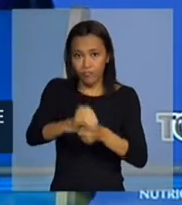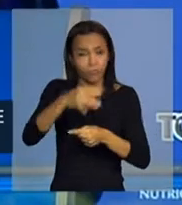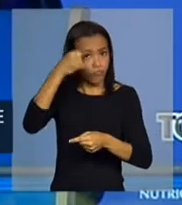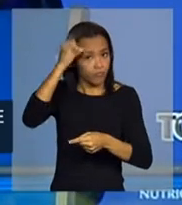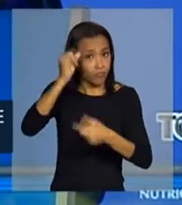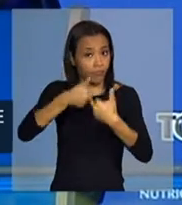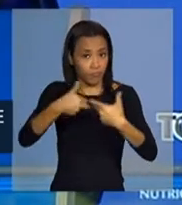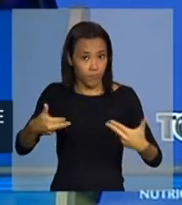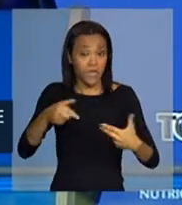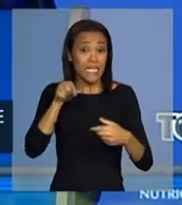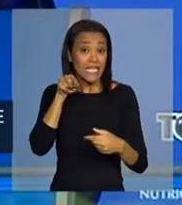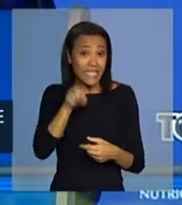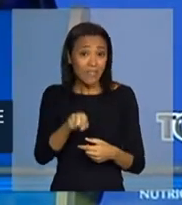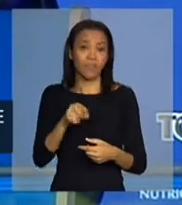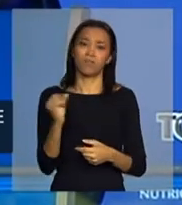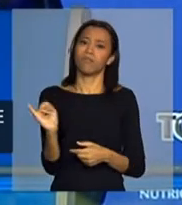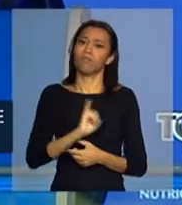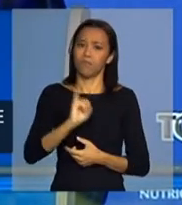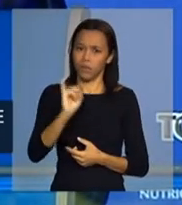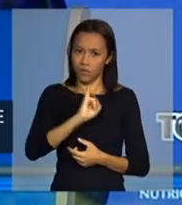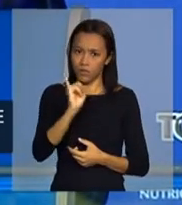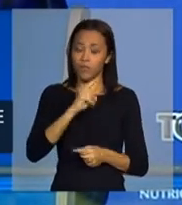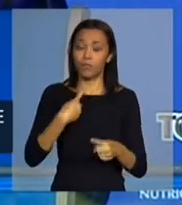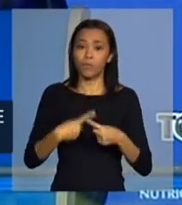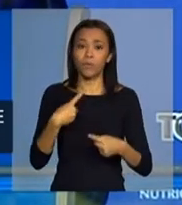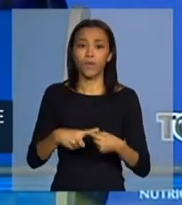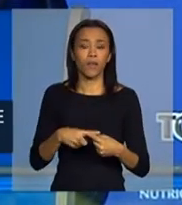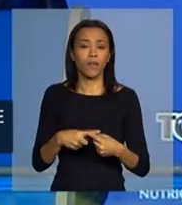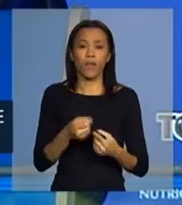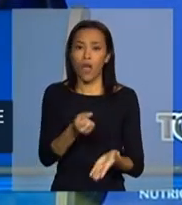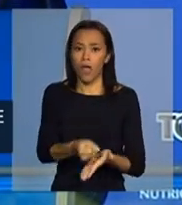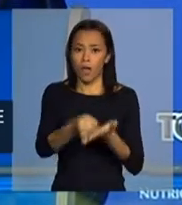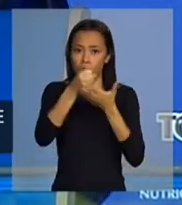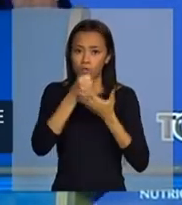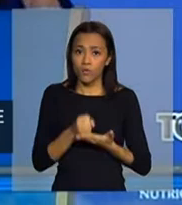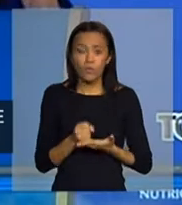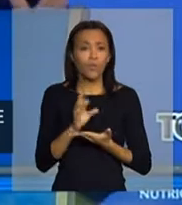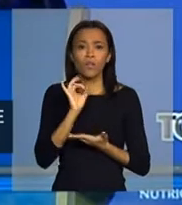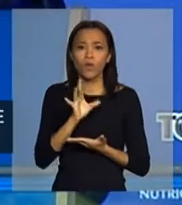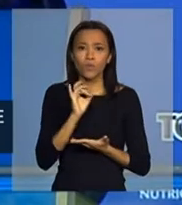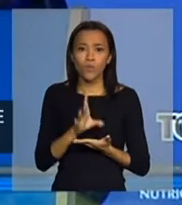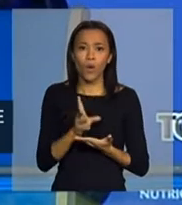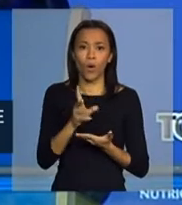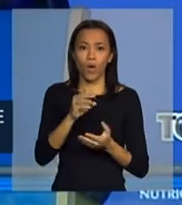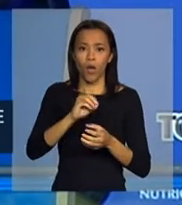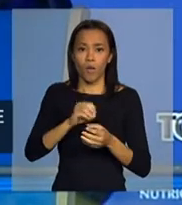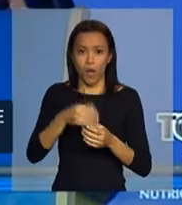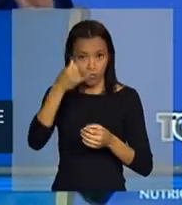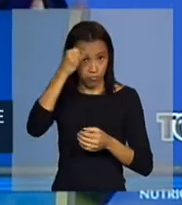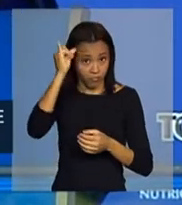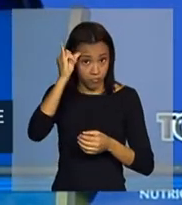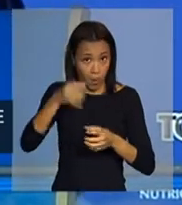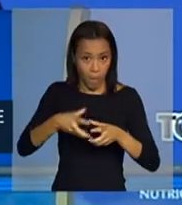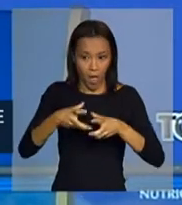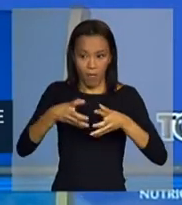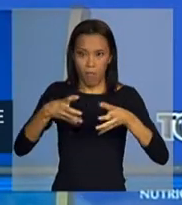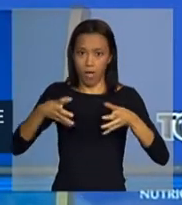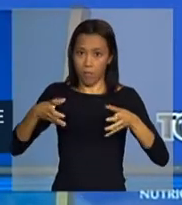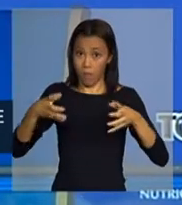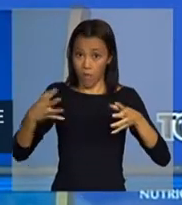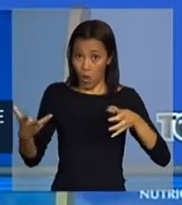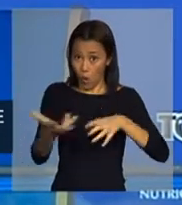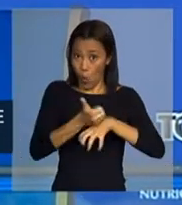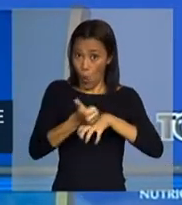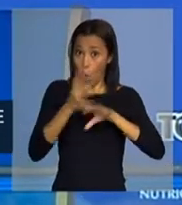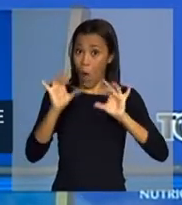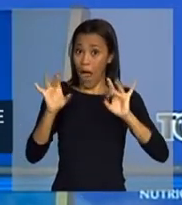E isso é muito importante, porque contribui para não só a produção de melhor qualidade para o